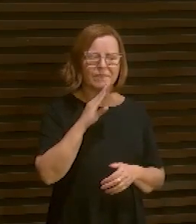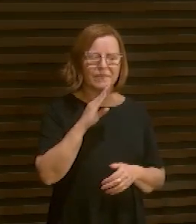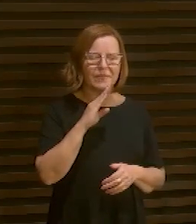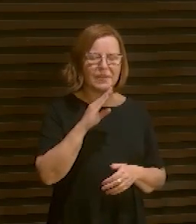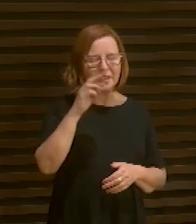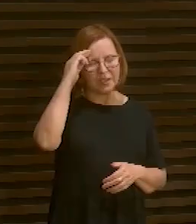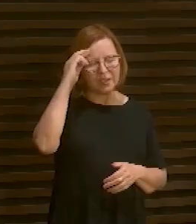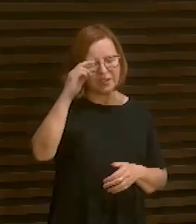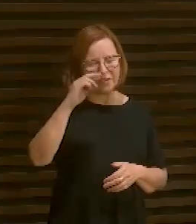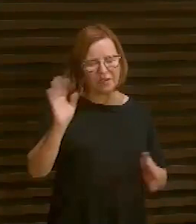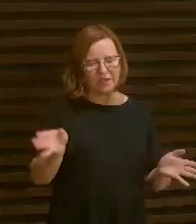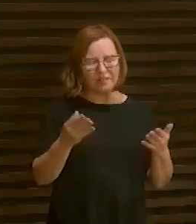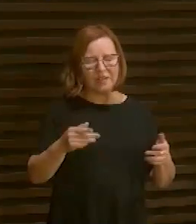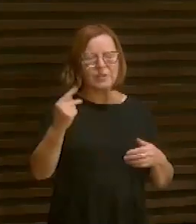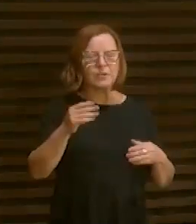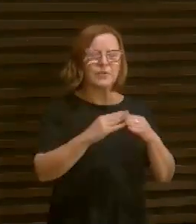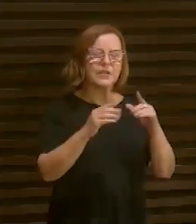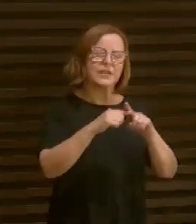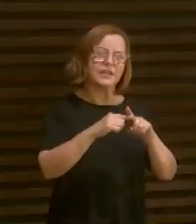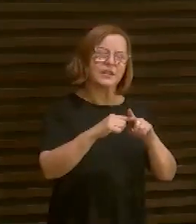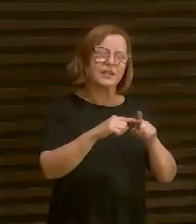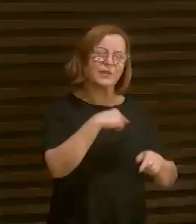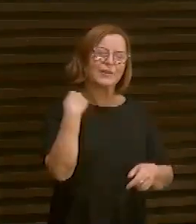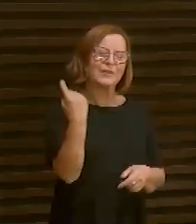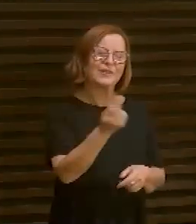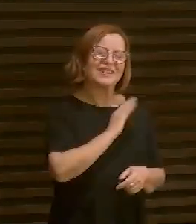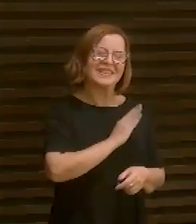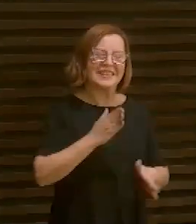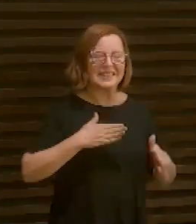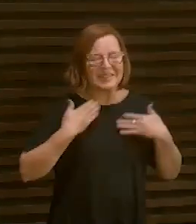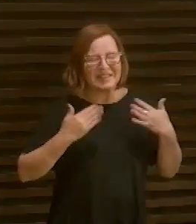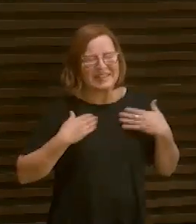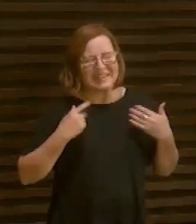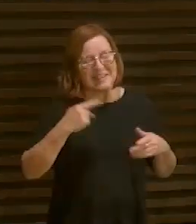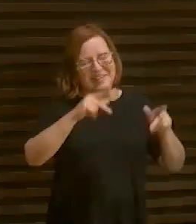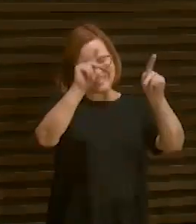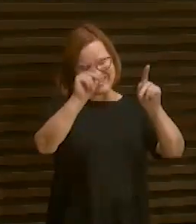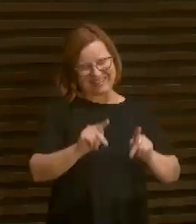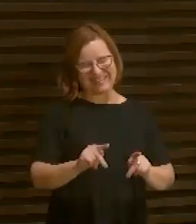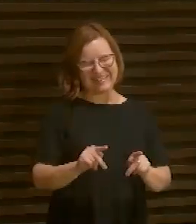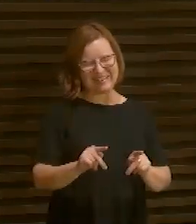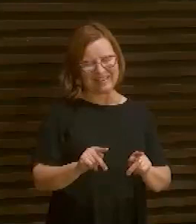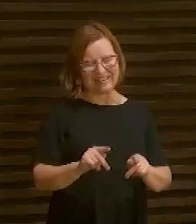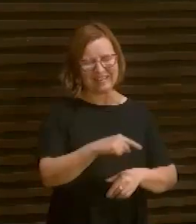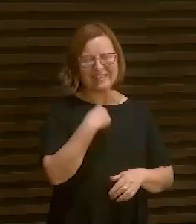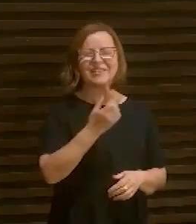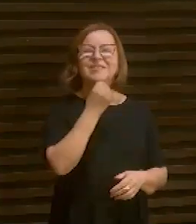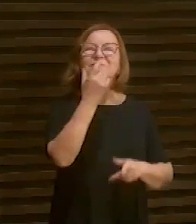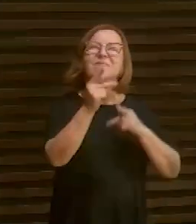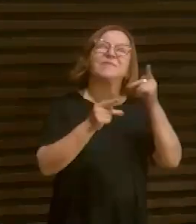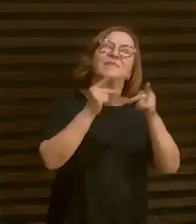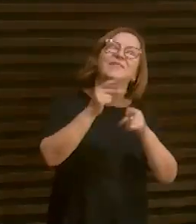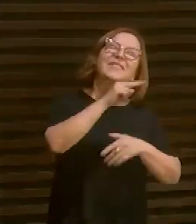a sua igreja e os nossos corações se alegrem com a sua presença. Nós te